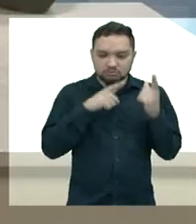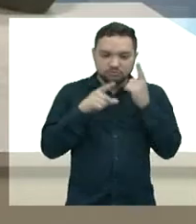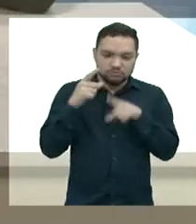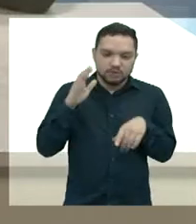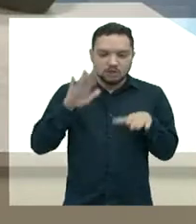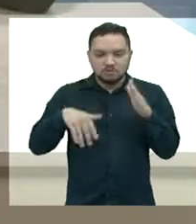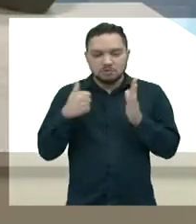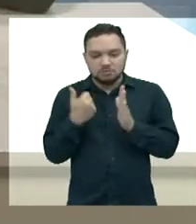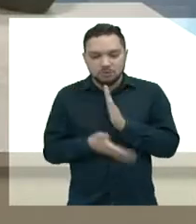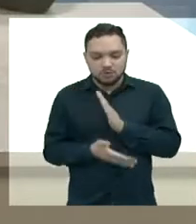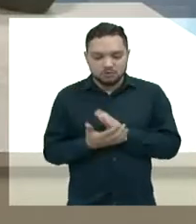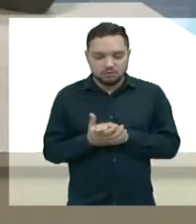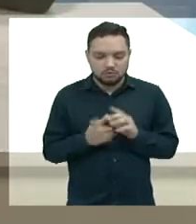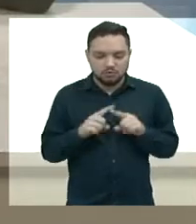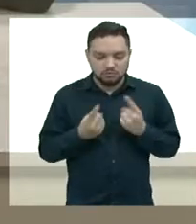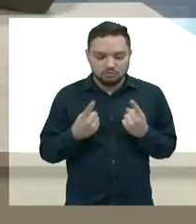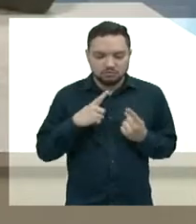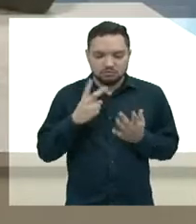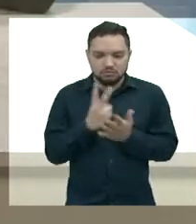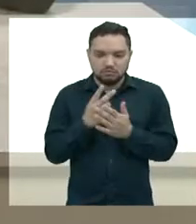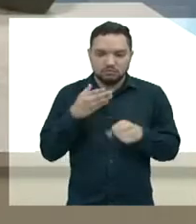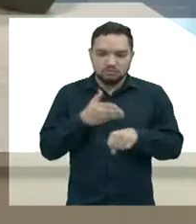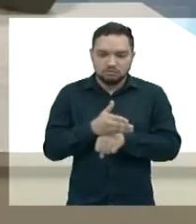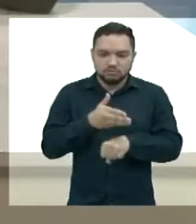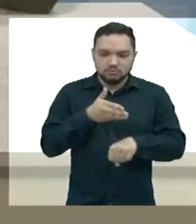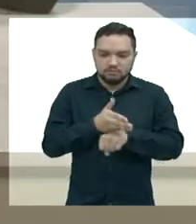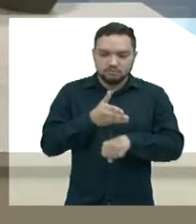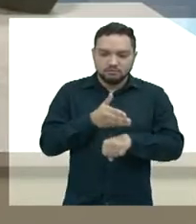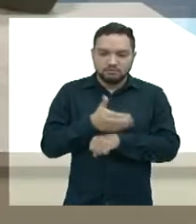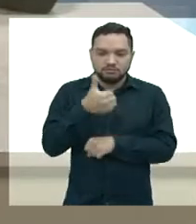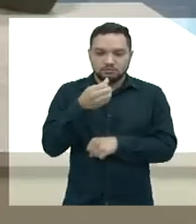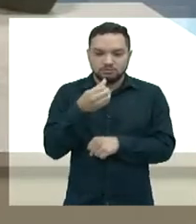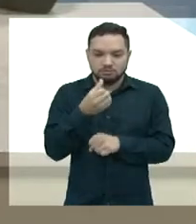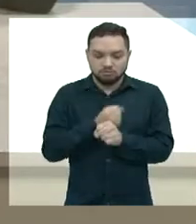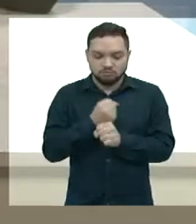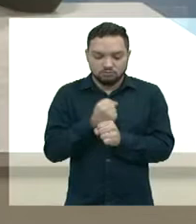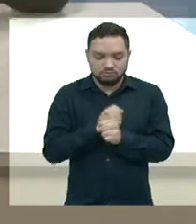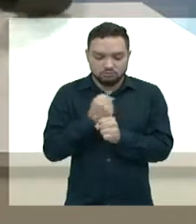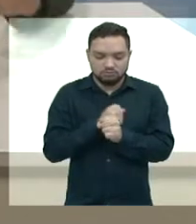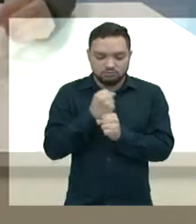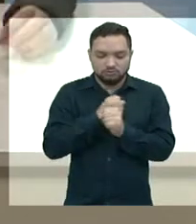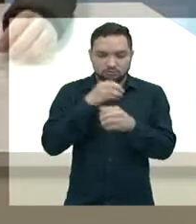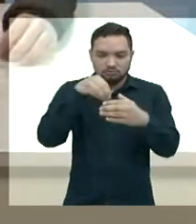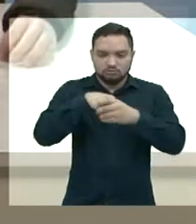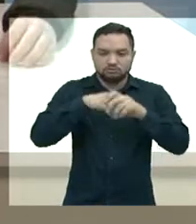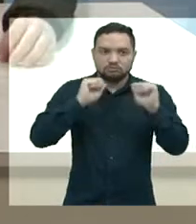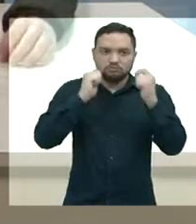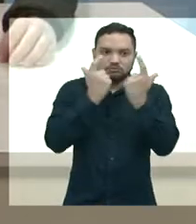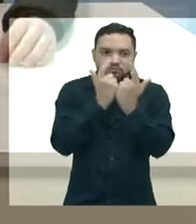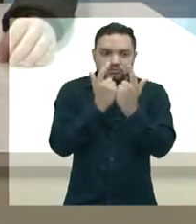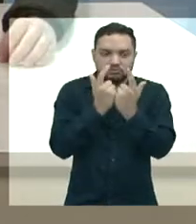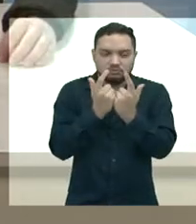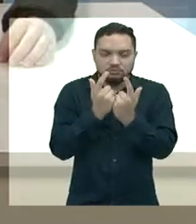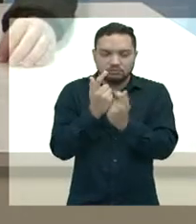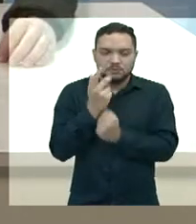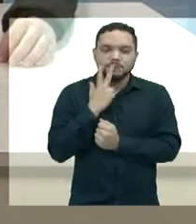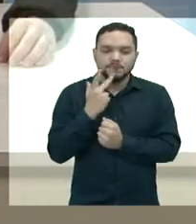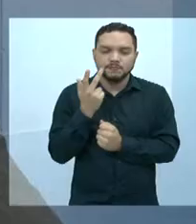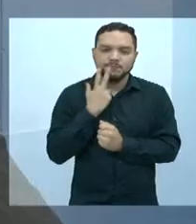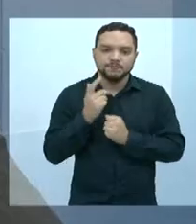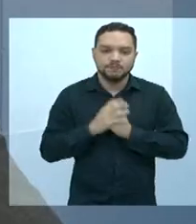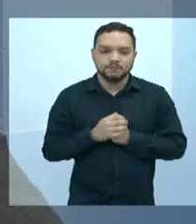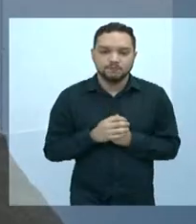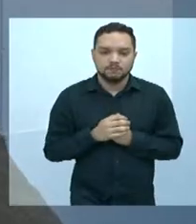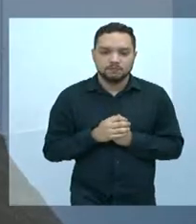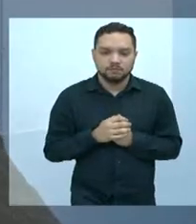não ganhando, mas sempre presente nesses últimos 16 anos na Assembleia Legislativa do Estado do Ceará. Do outro lado, você tem uma figura